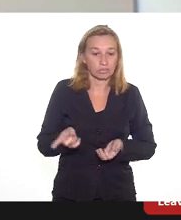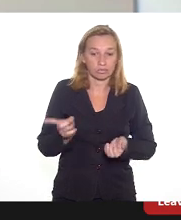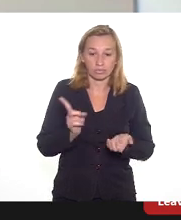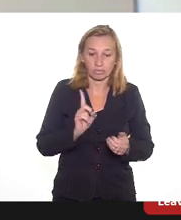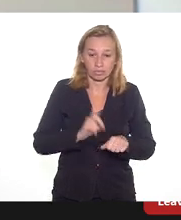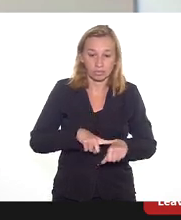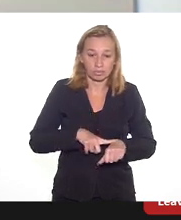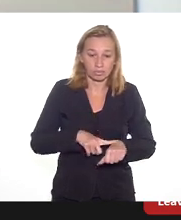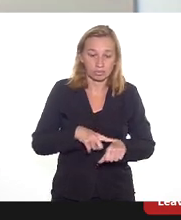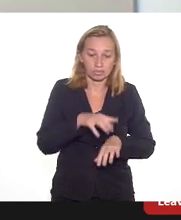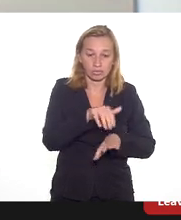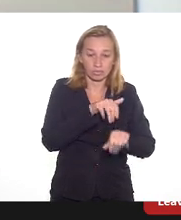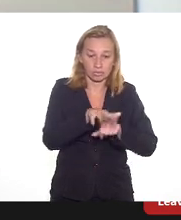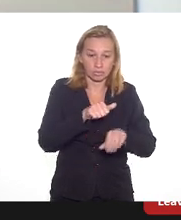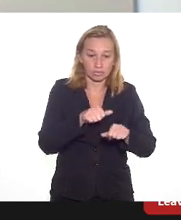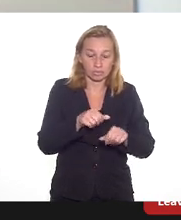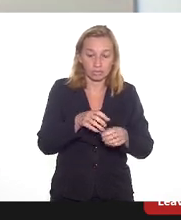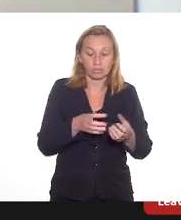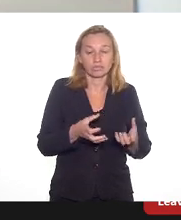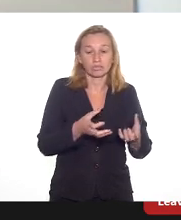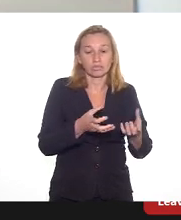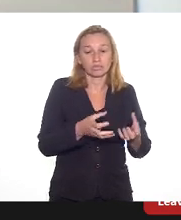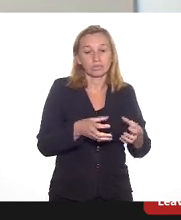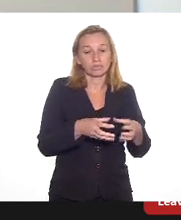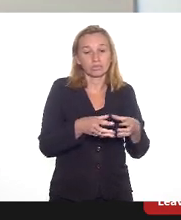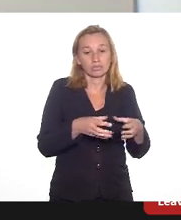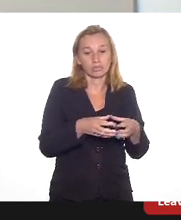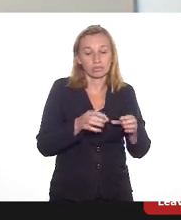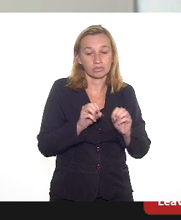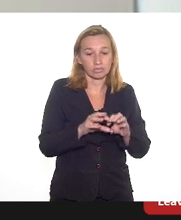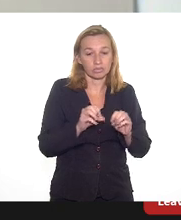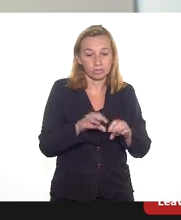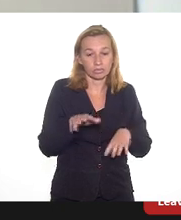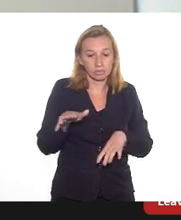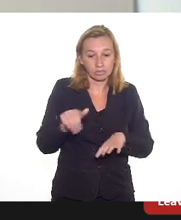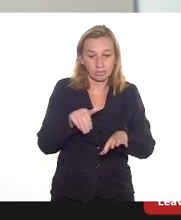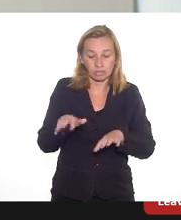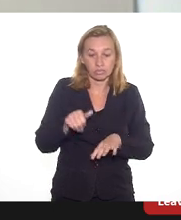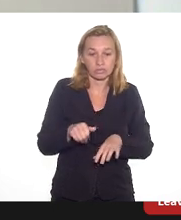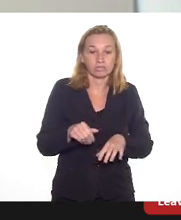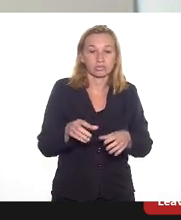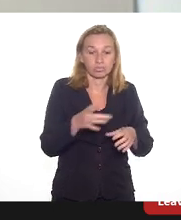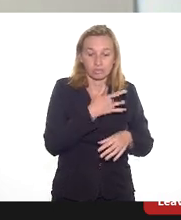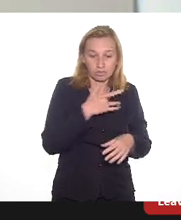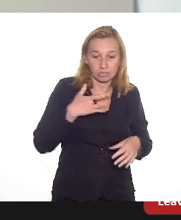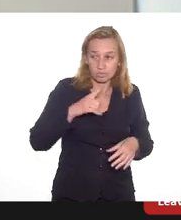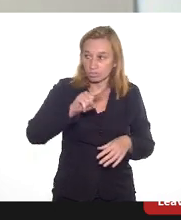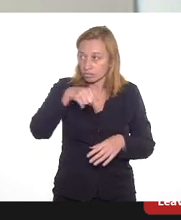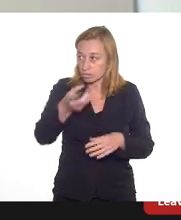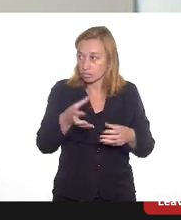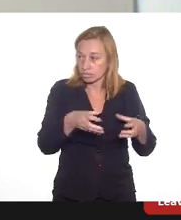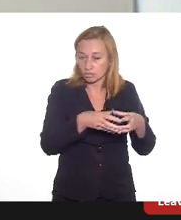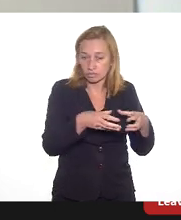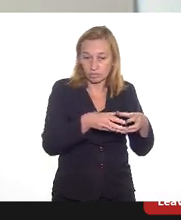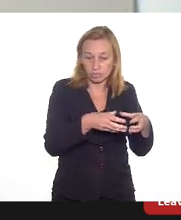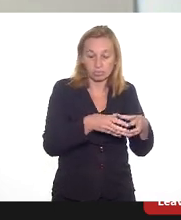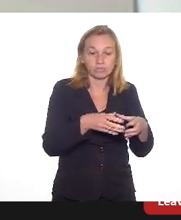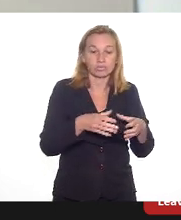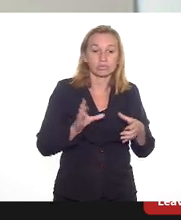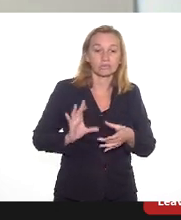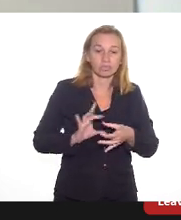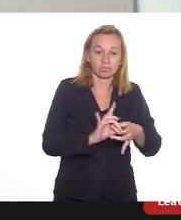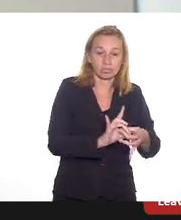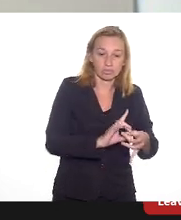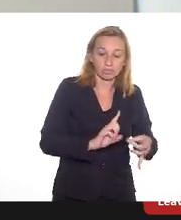vamos convocar pela Secretaria de Educação, pela Comissão de Educação, convocando saúde, convocando outras comissões associadas